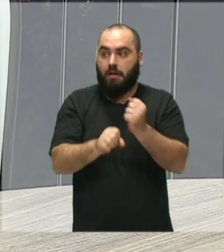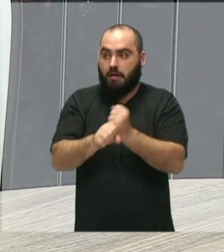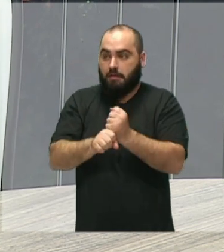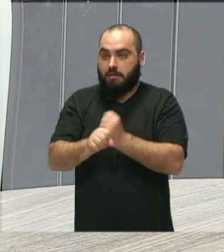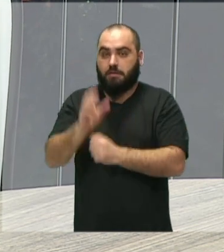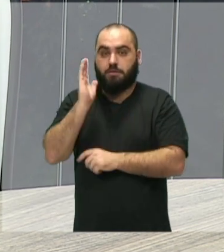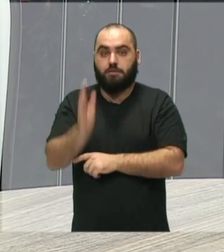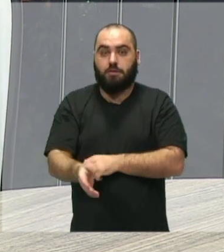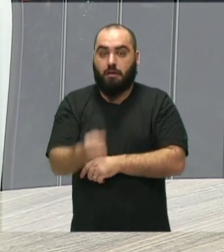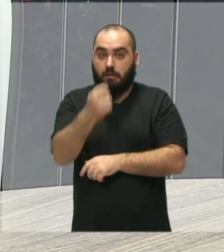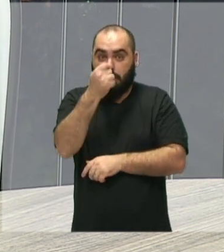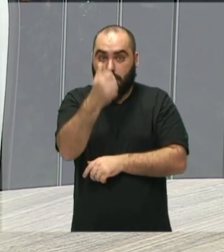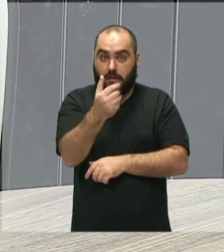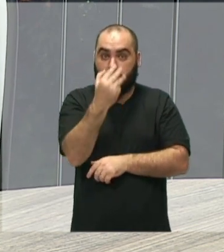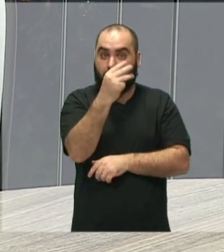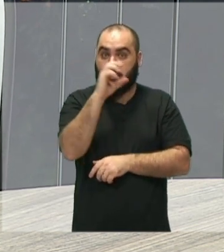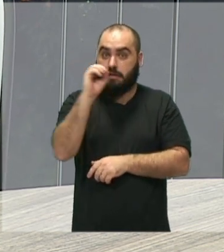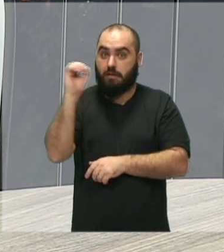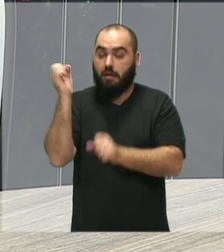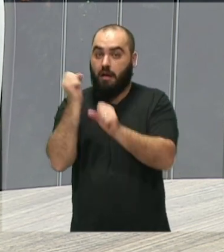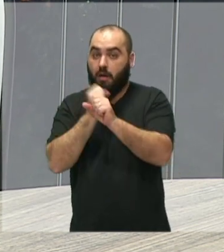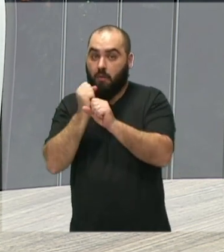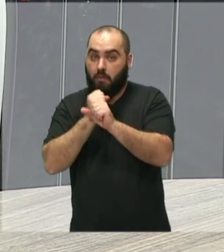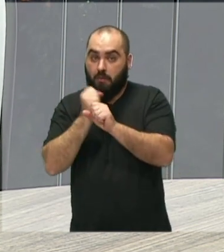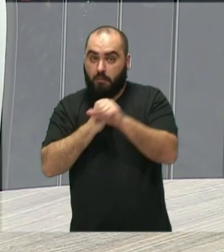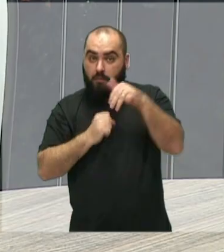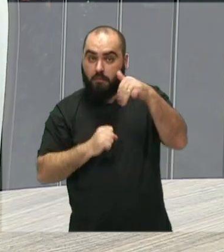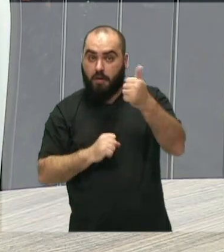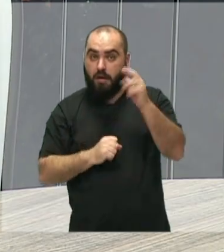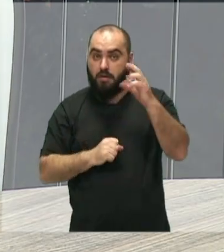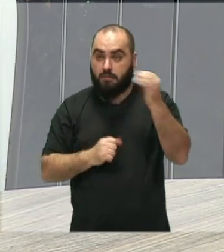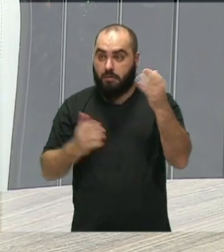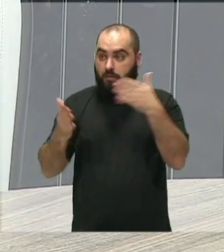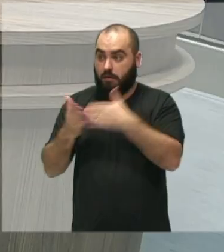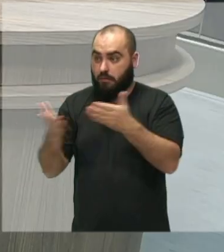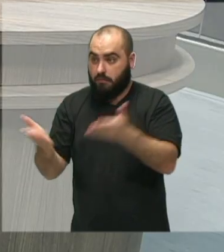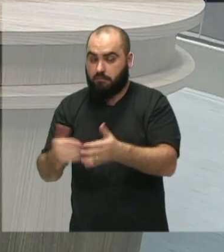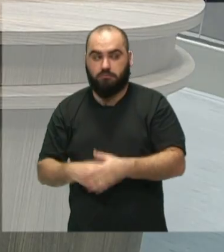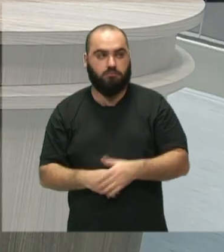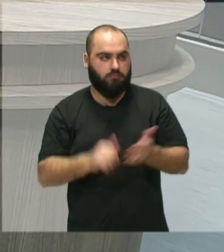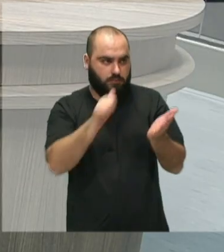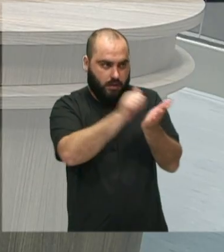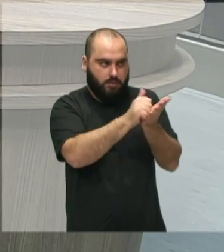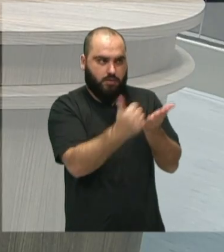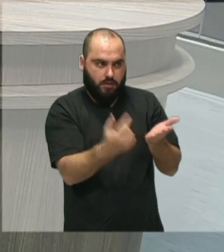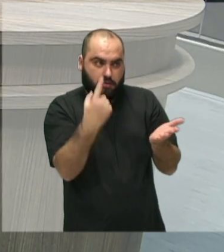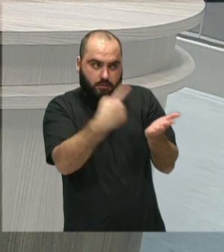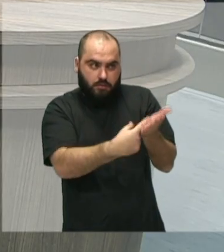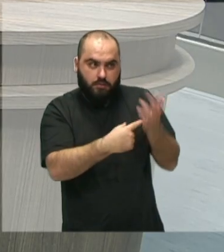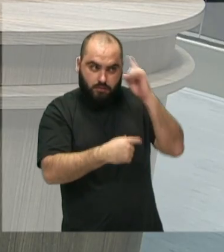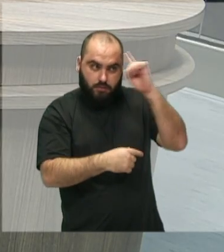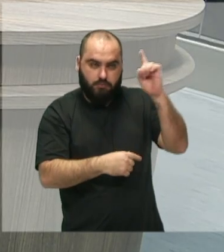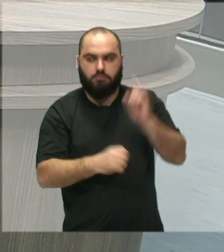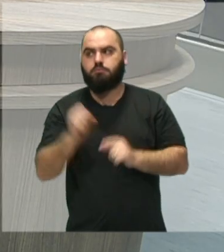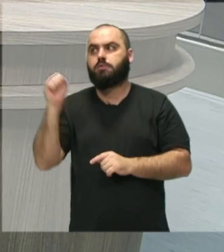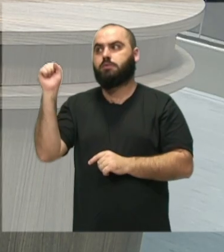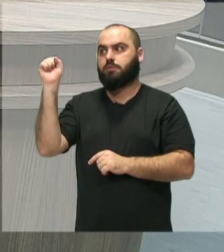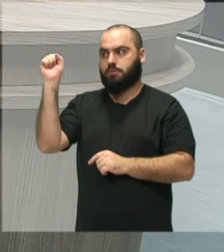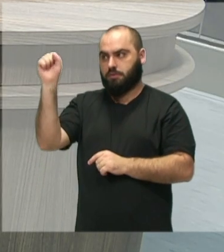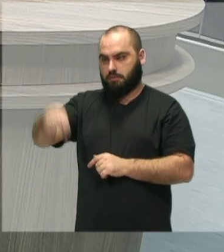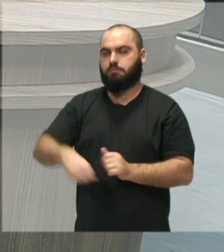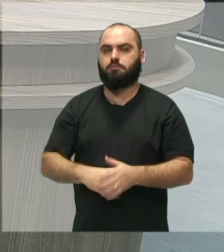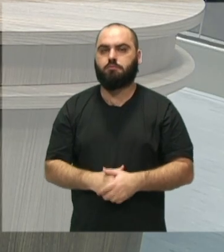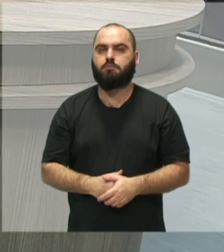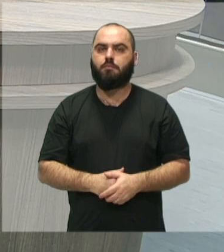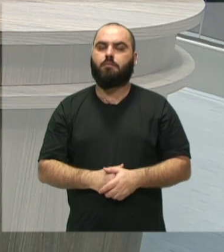quase 300 alunos, né? Só nesse período ali de março até agora. Aí são visitas agendadas, né? Isso, exatamente. A gente agenda,